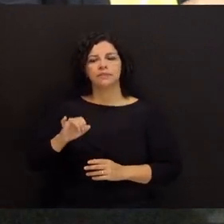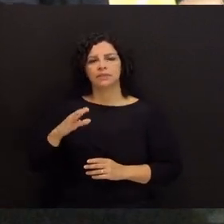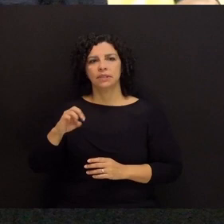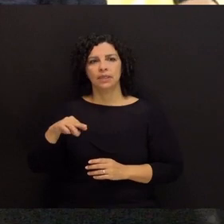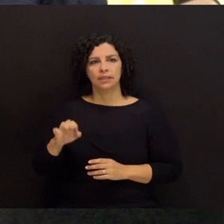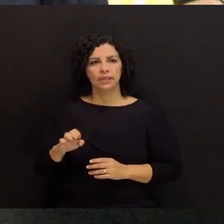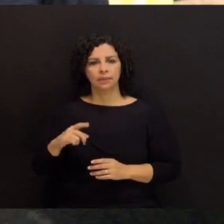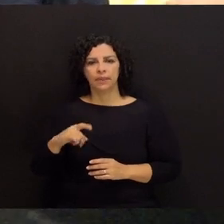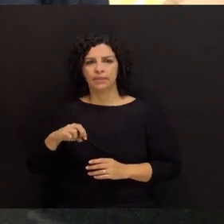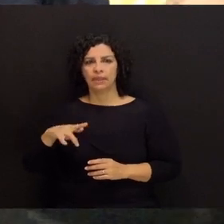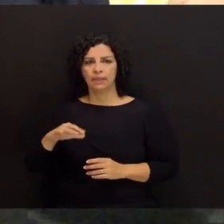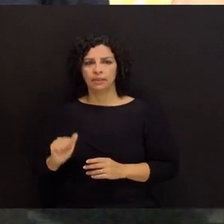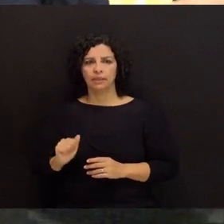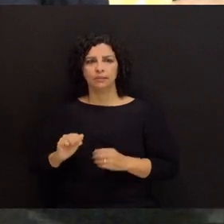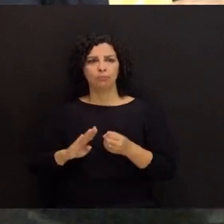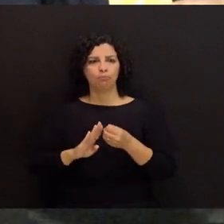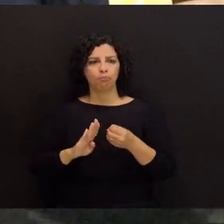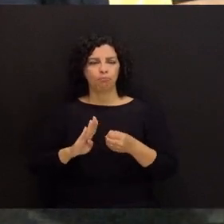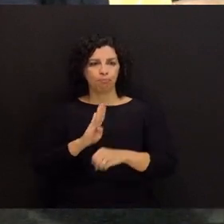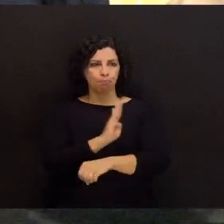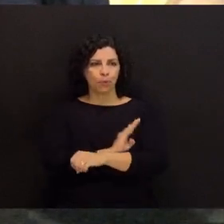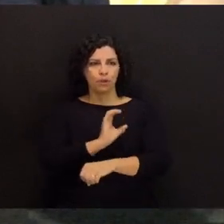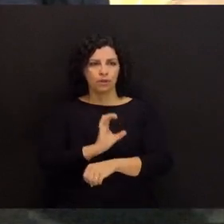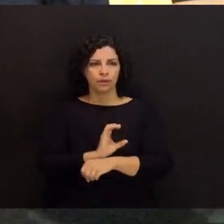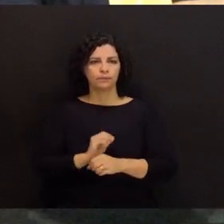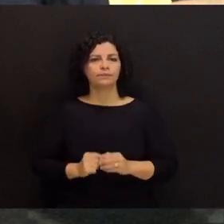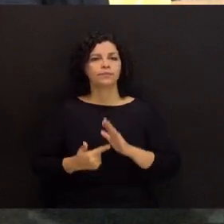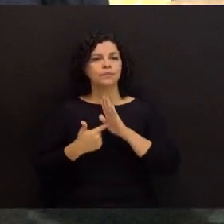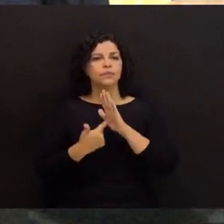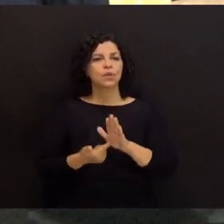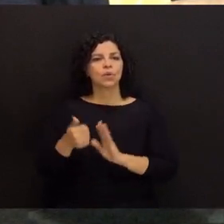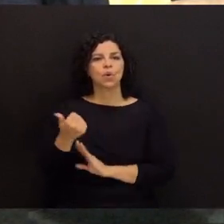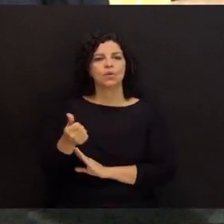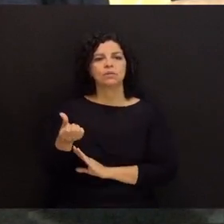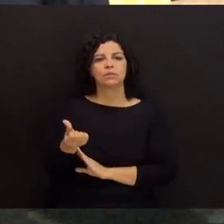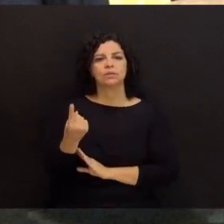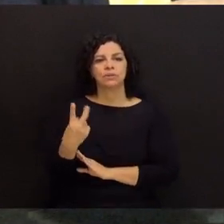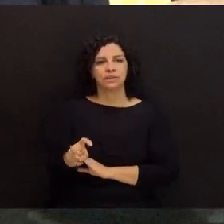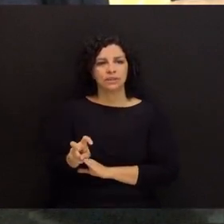Pereira Gomes no bairro do Campo indicação 11.615